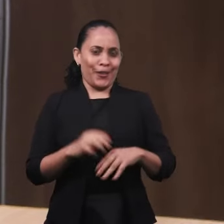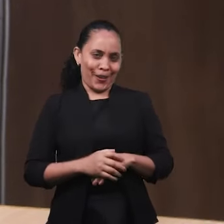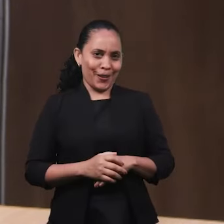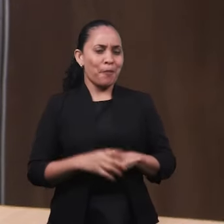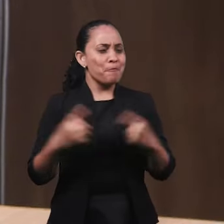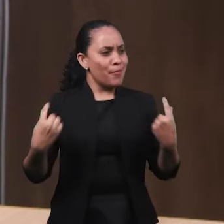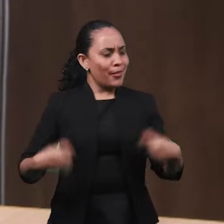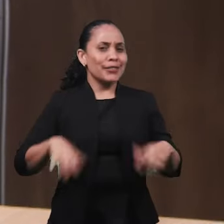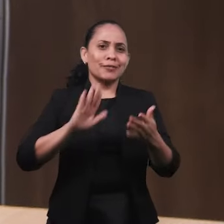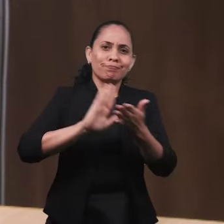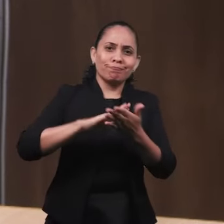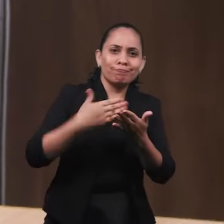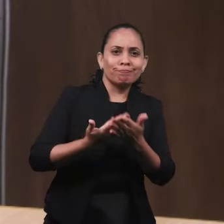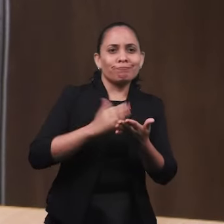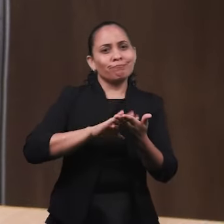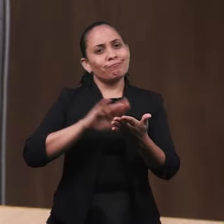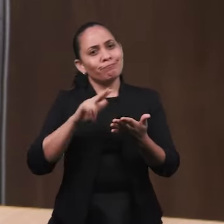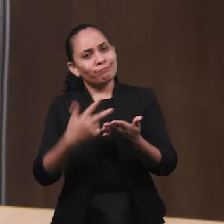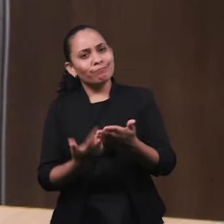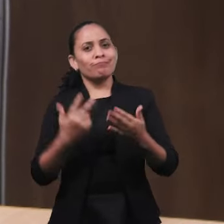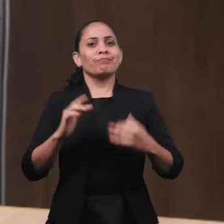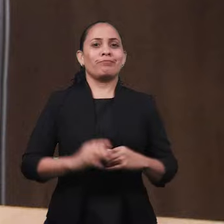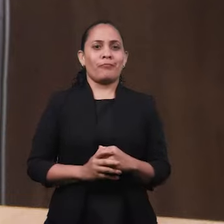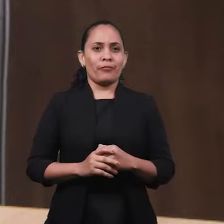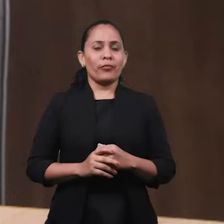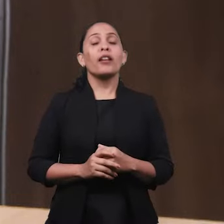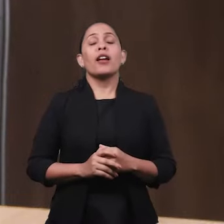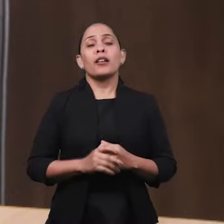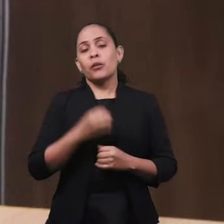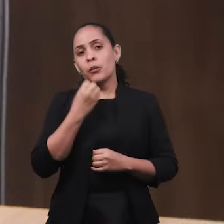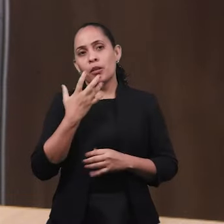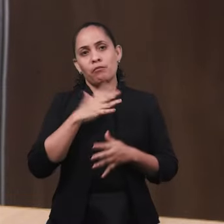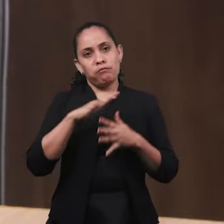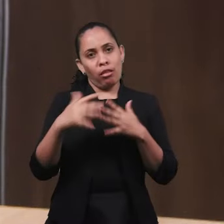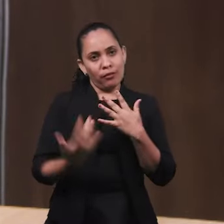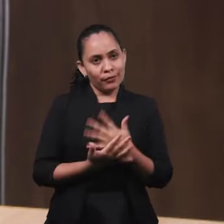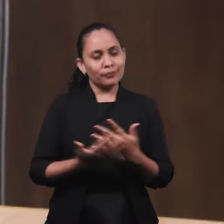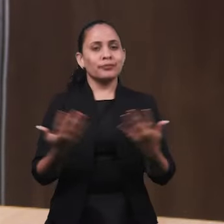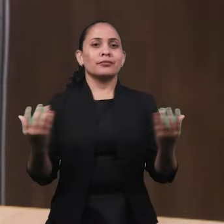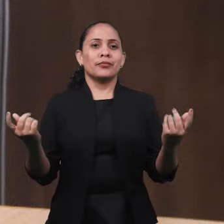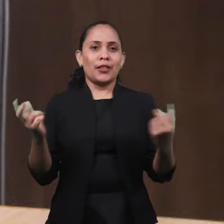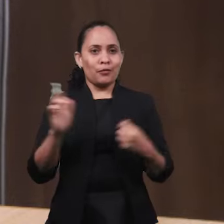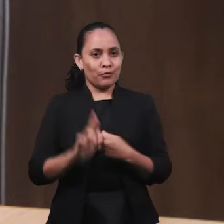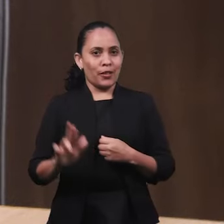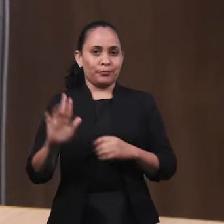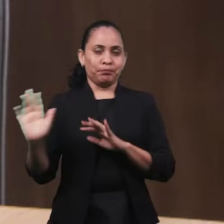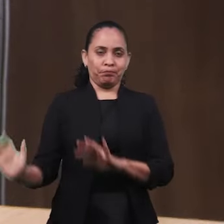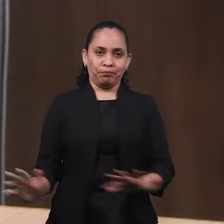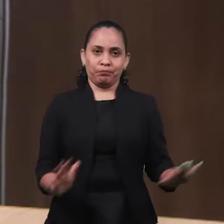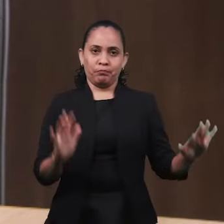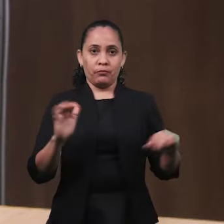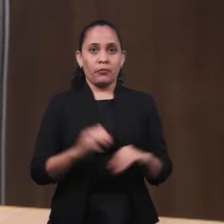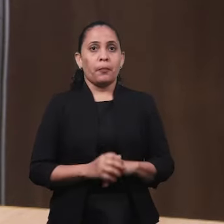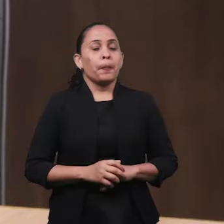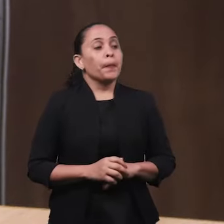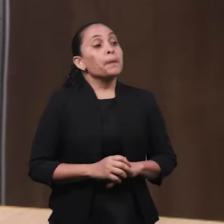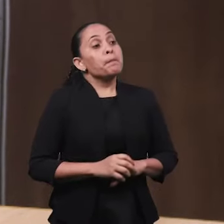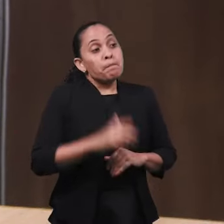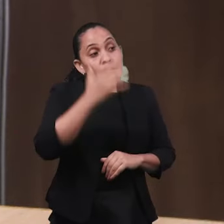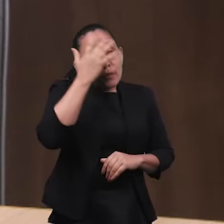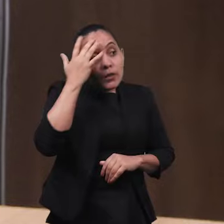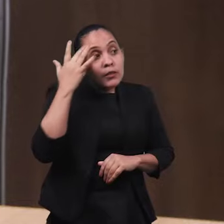uma interpretação desta ferramenta maravilhosa que é Libras. Pastor, para isso as